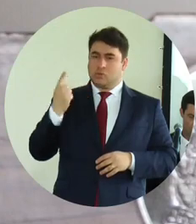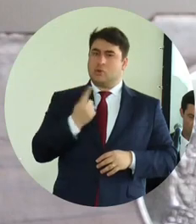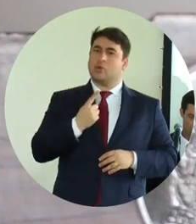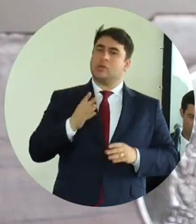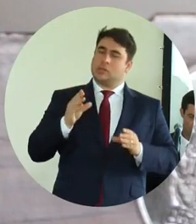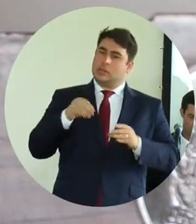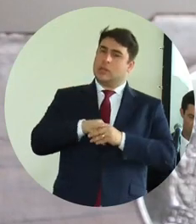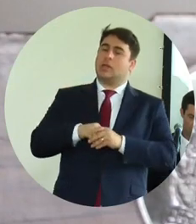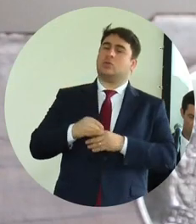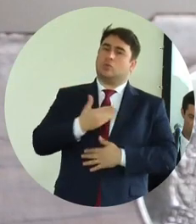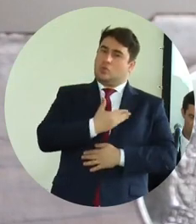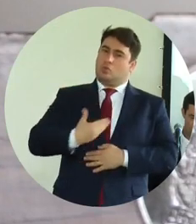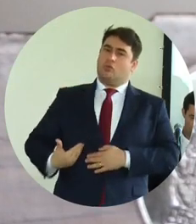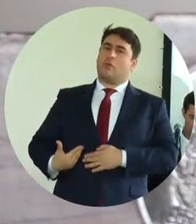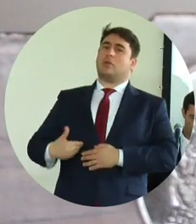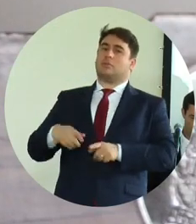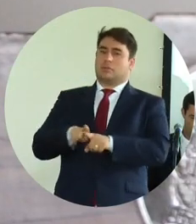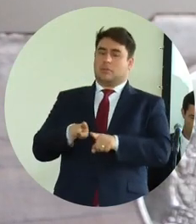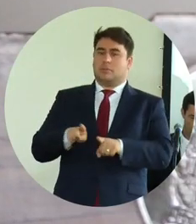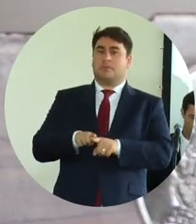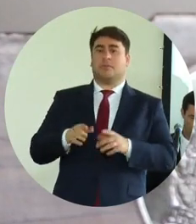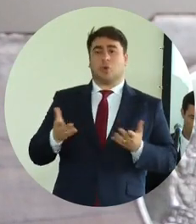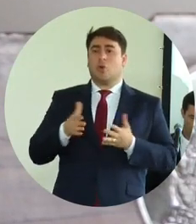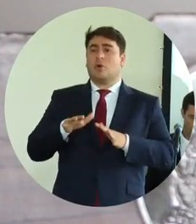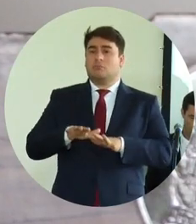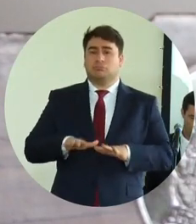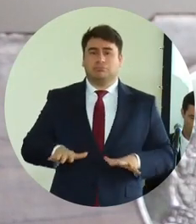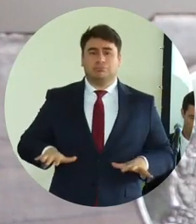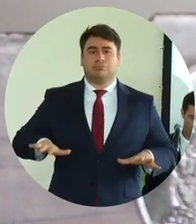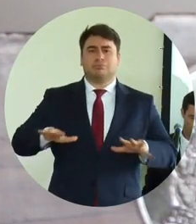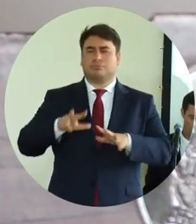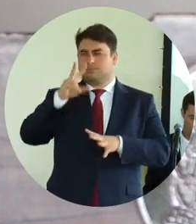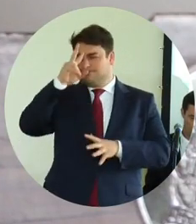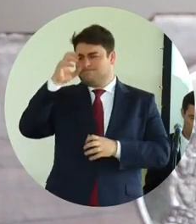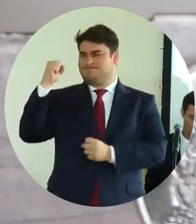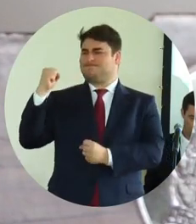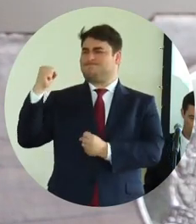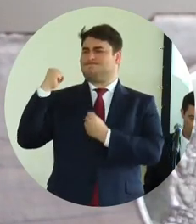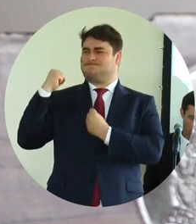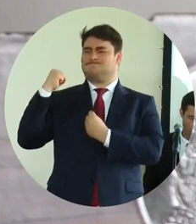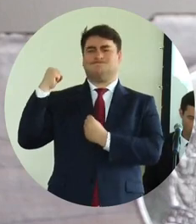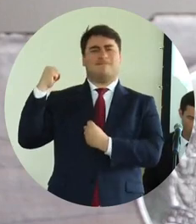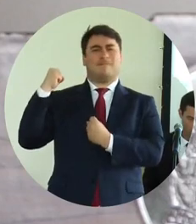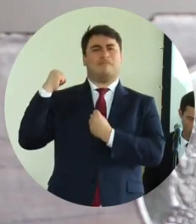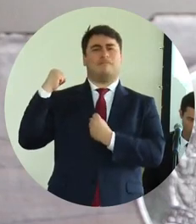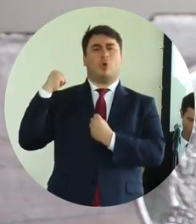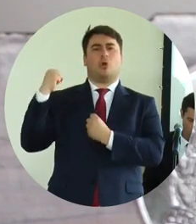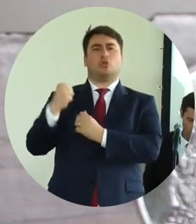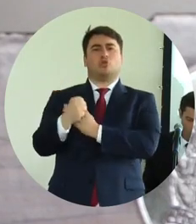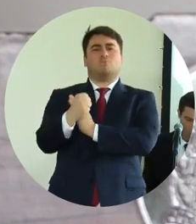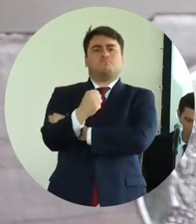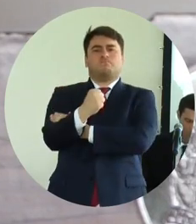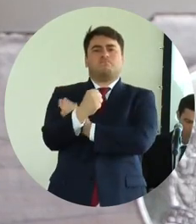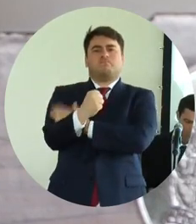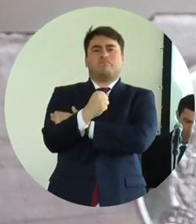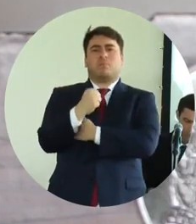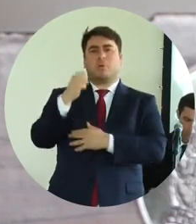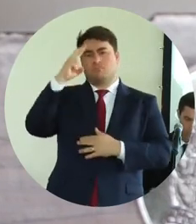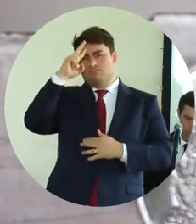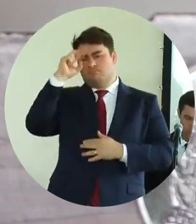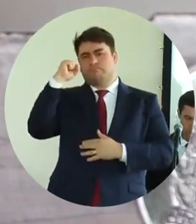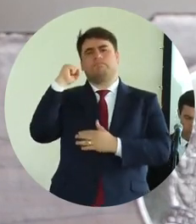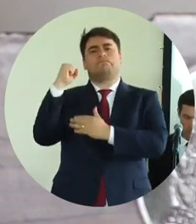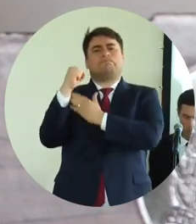do governo também, o mercado é muito forte. Ele é muito mais